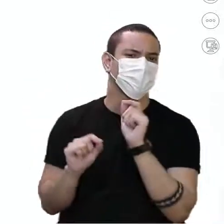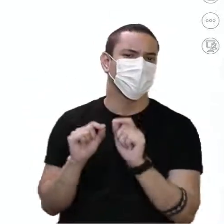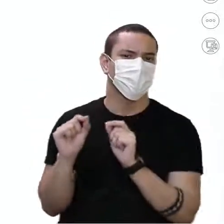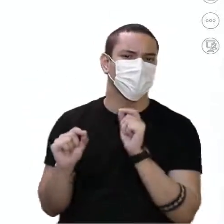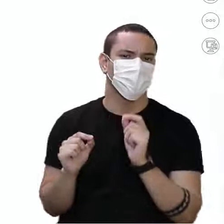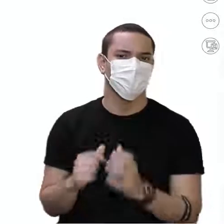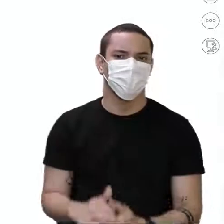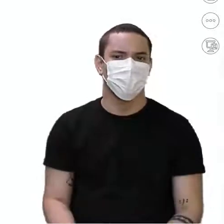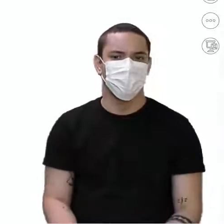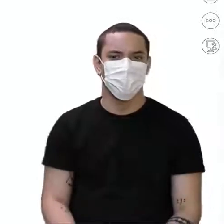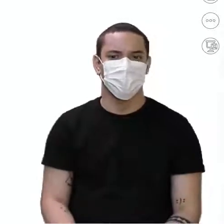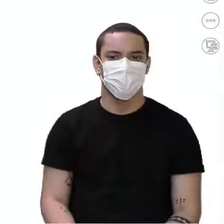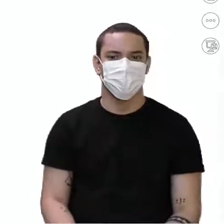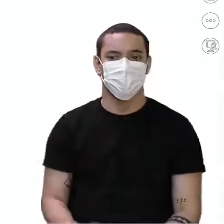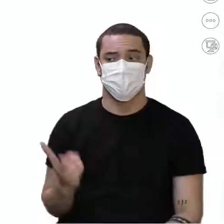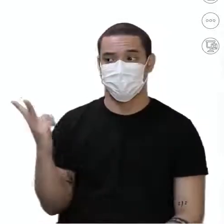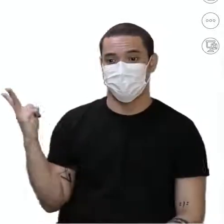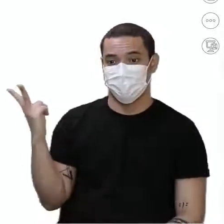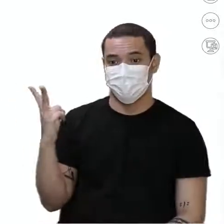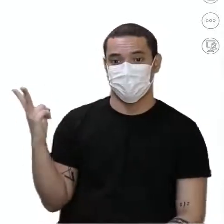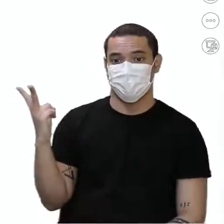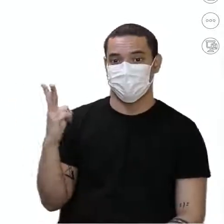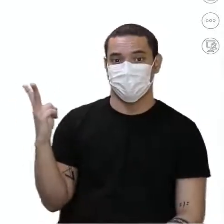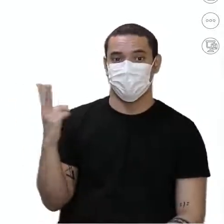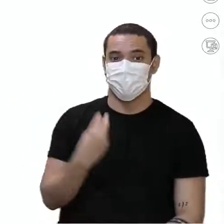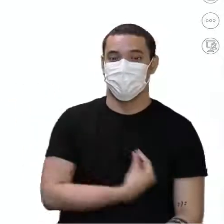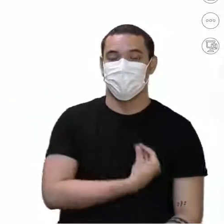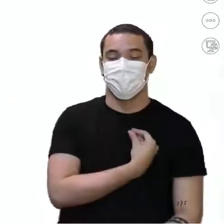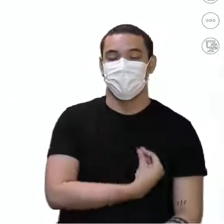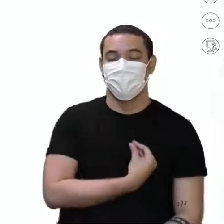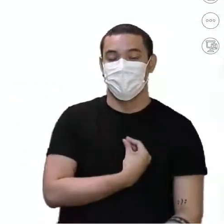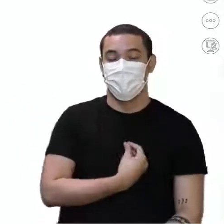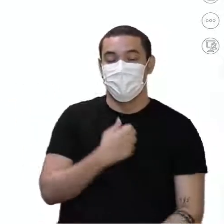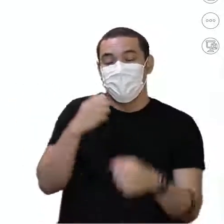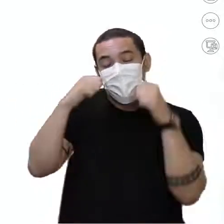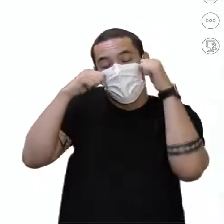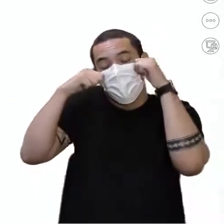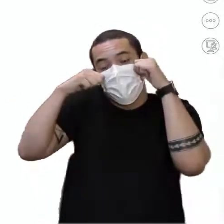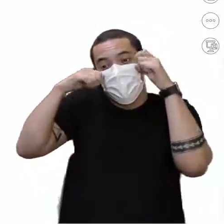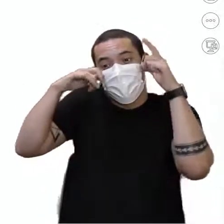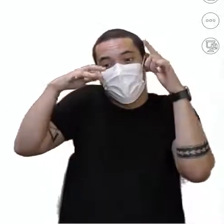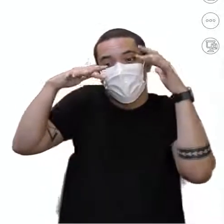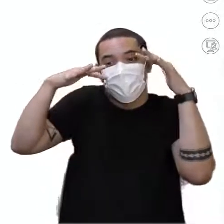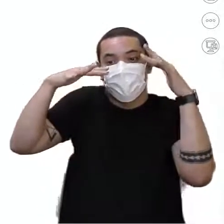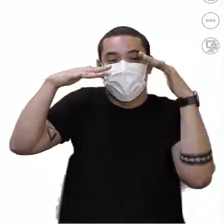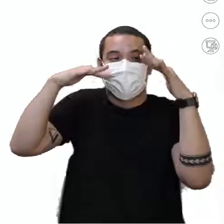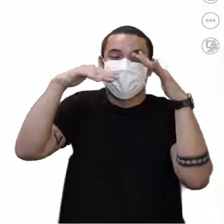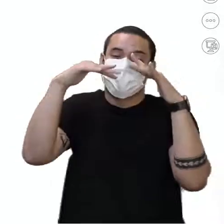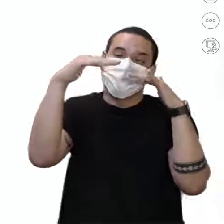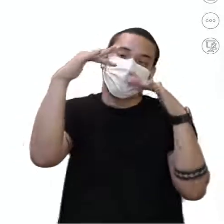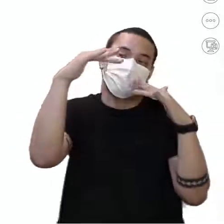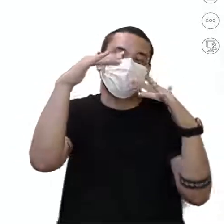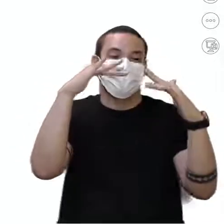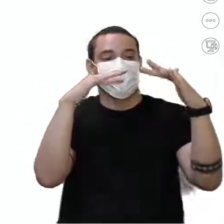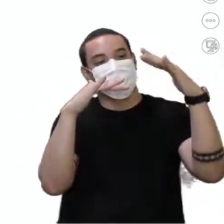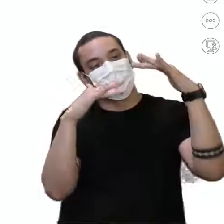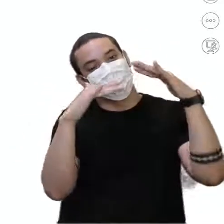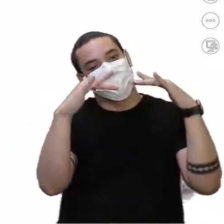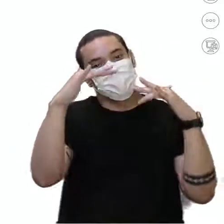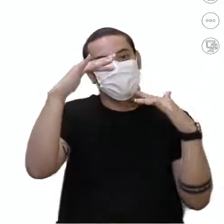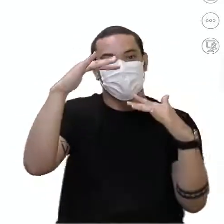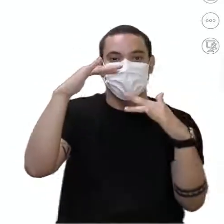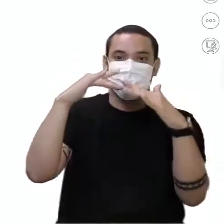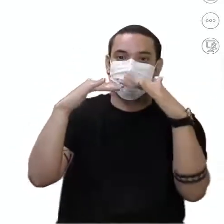love several times. Eles o quê? Estiveram apaixonados. Por quê? O que significa several? Vai lá, várias